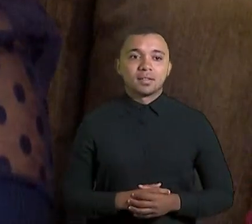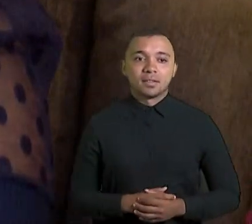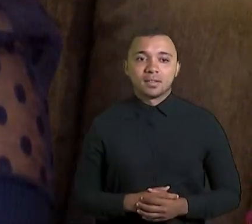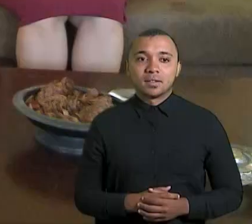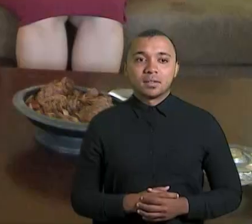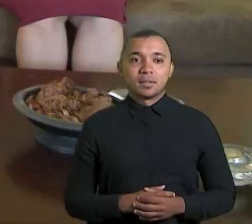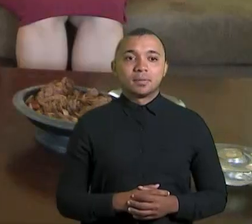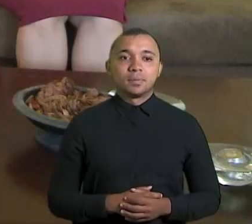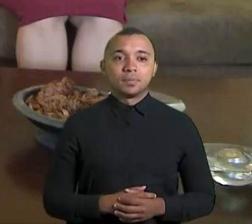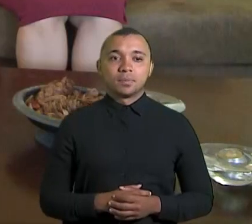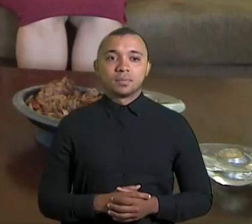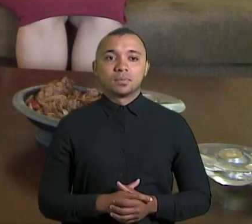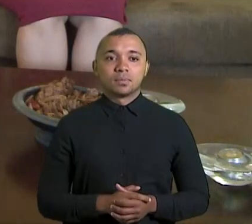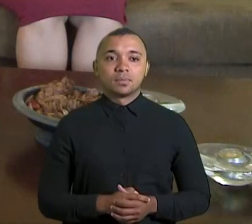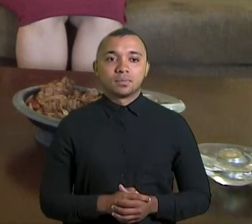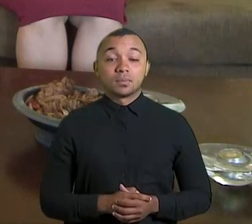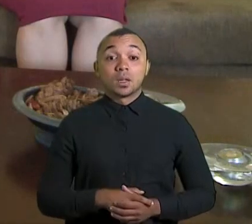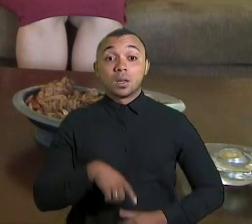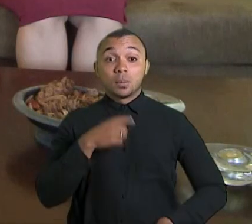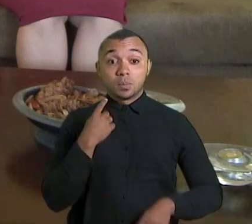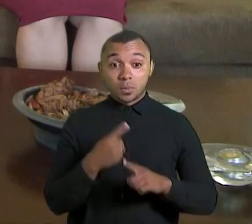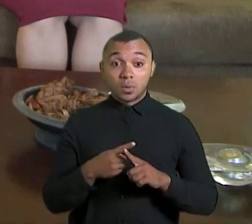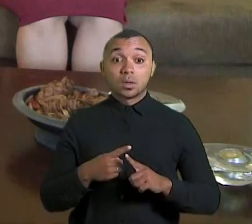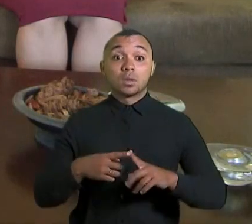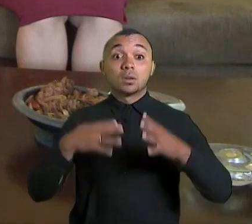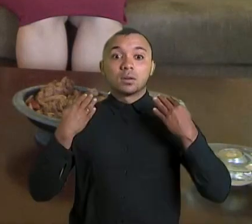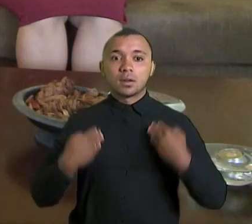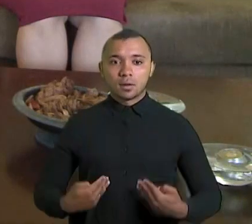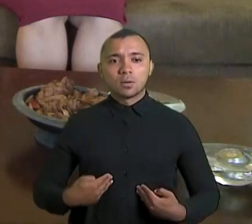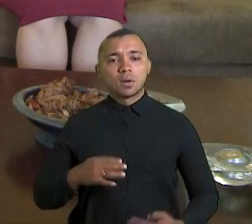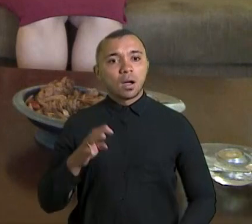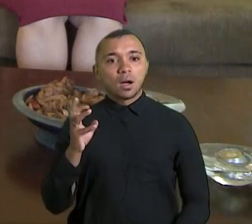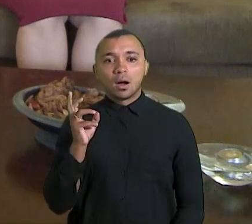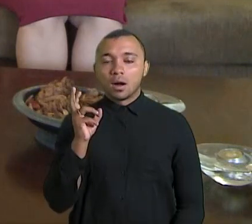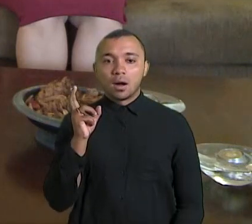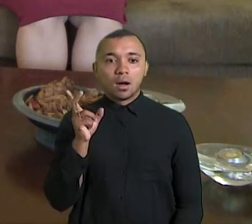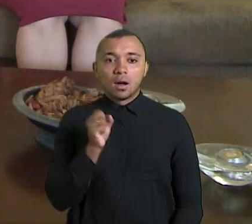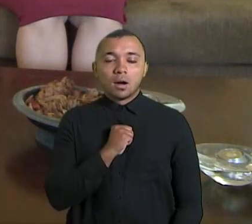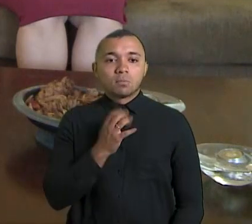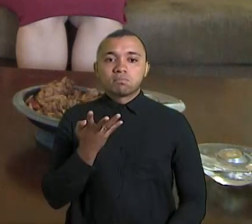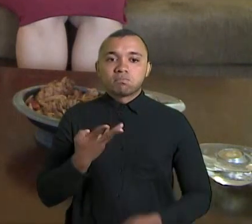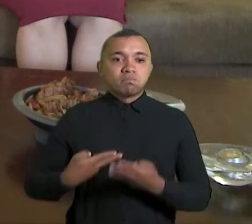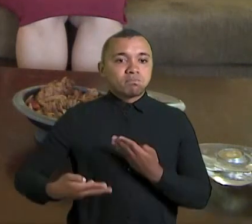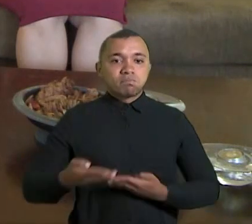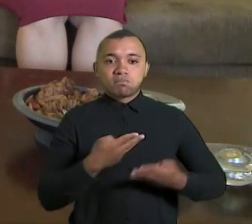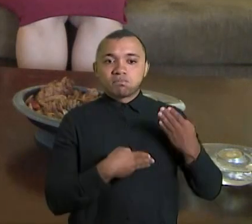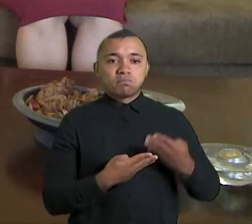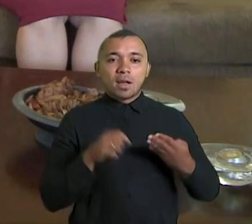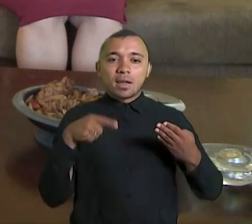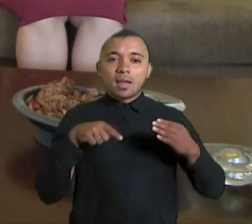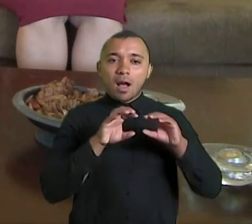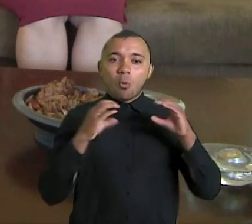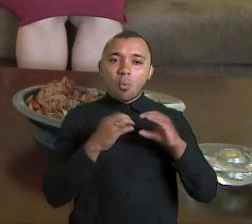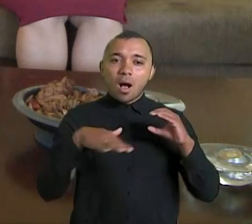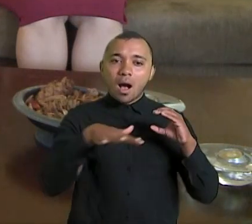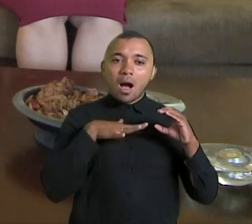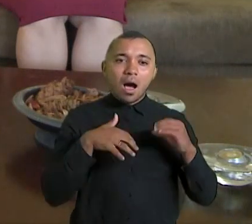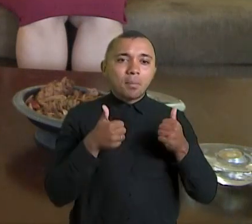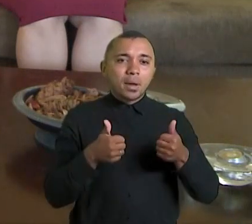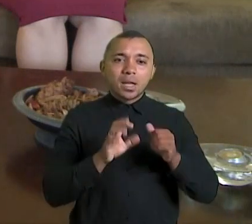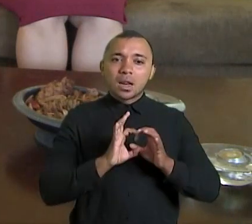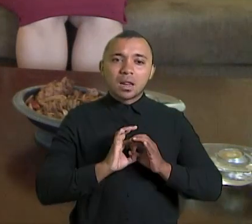porque eu... gosto de abrir para os meus pacientes um local tranquilo, sem